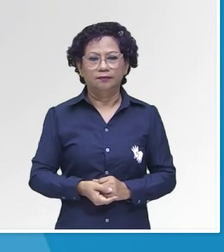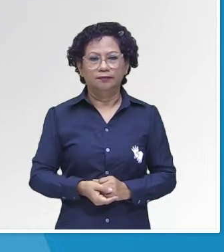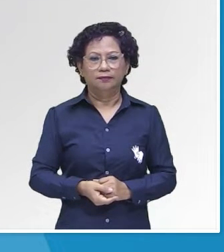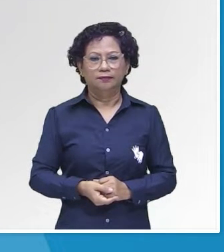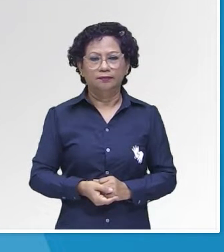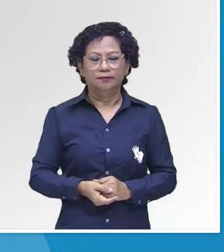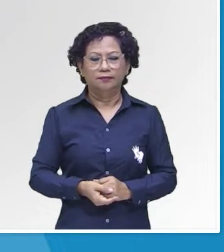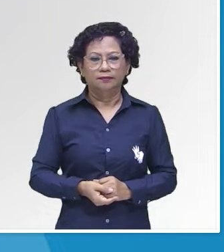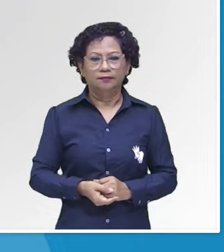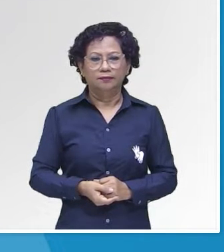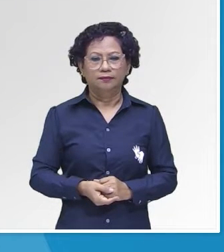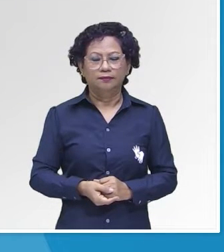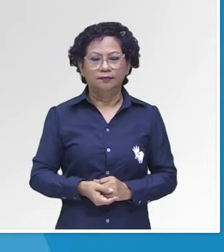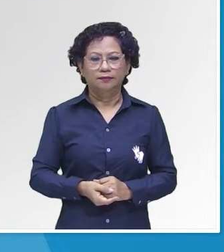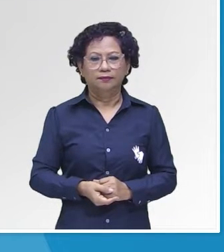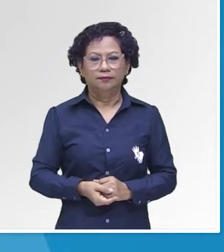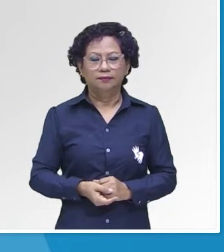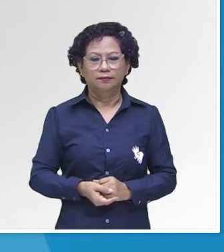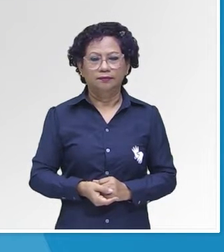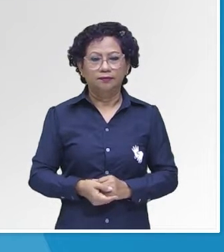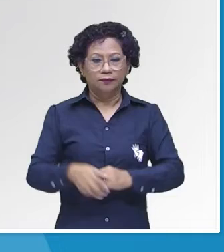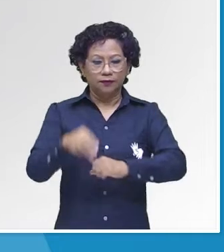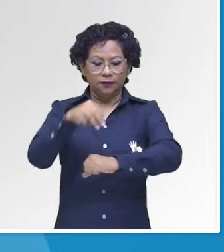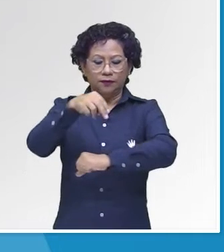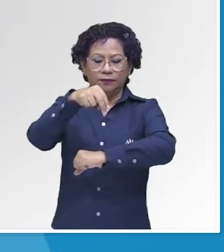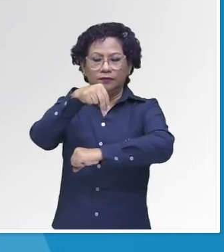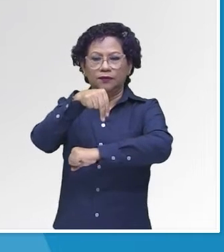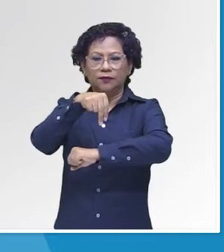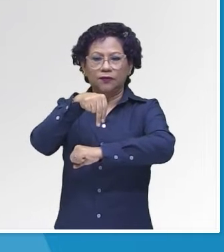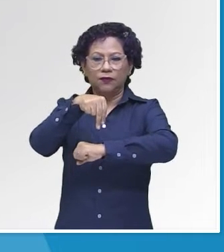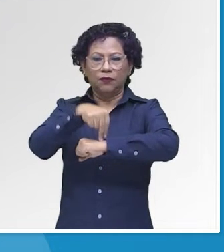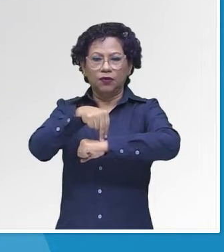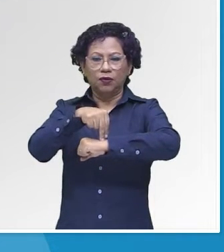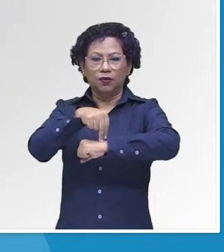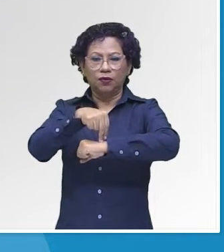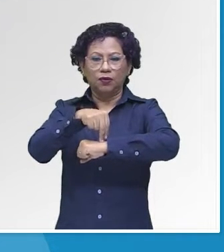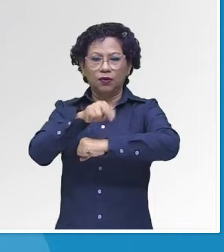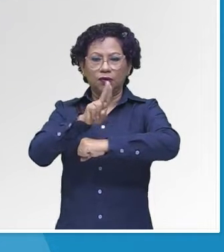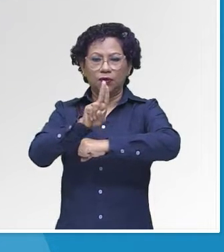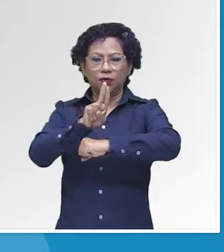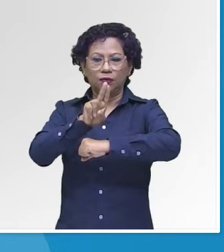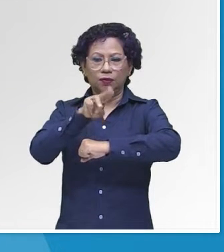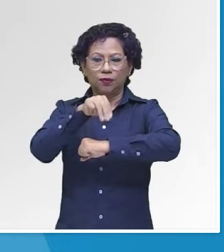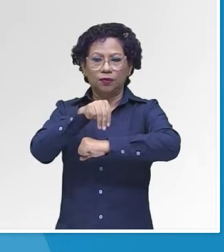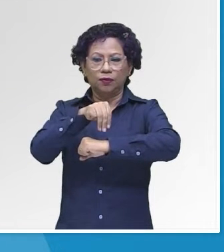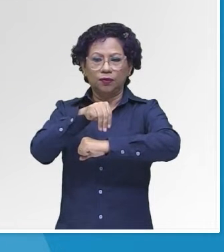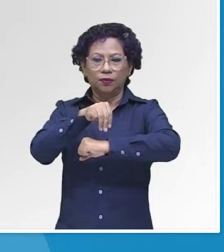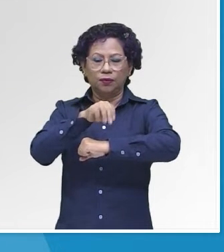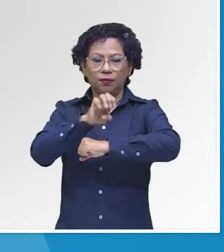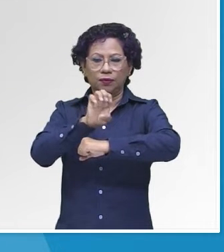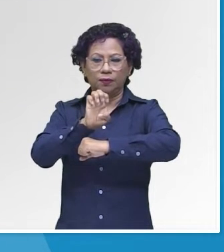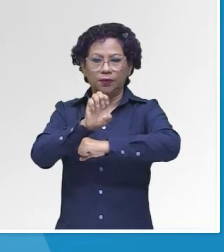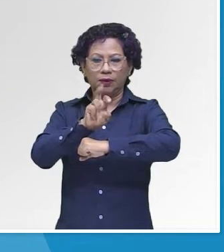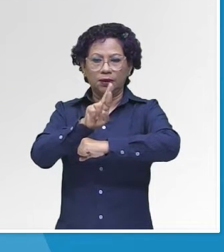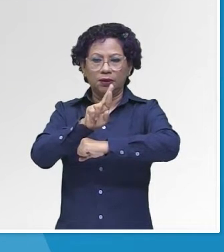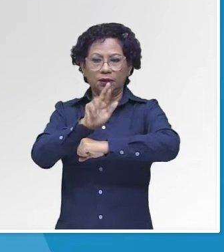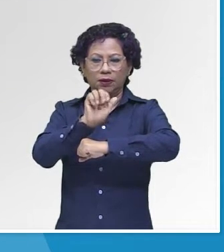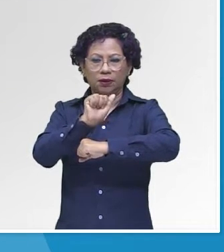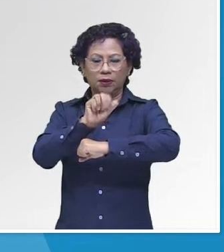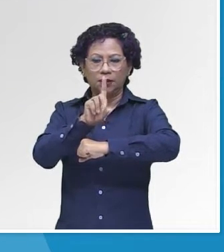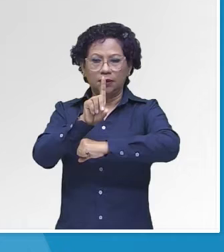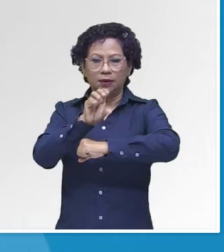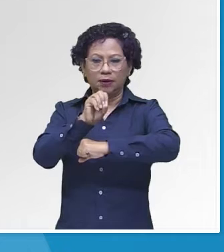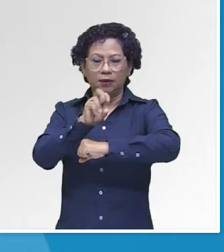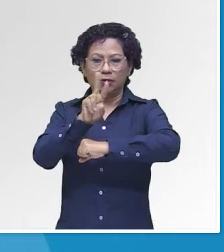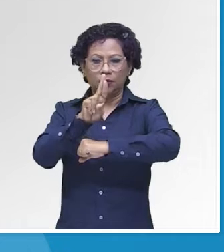somatório. E no denominador, o número de observações. Número de observações nós já percebemos,